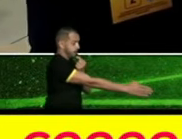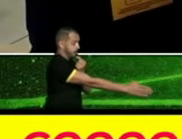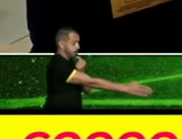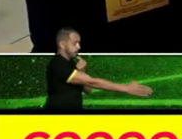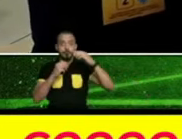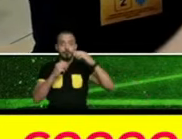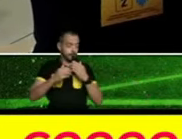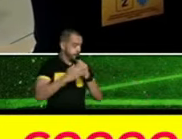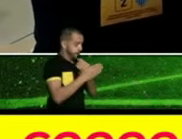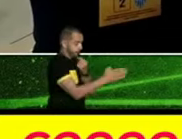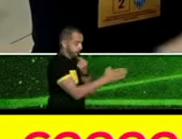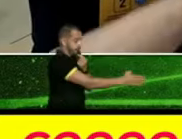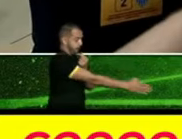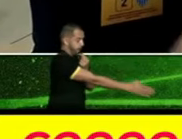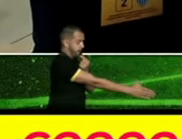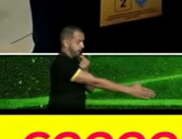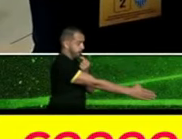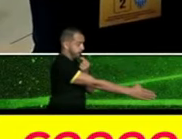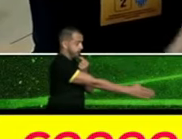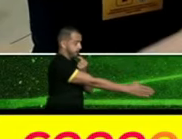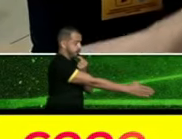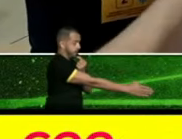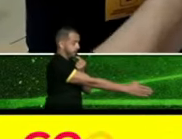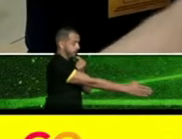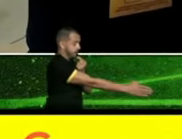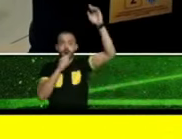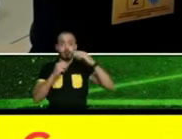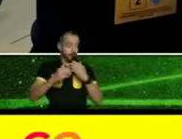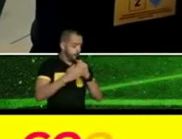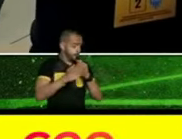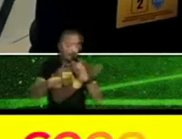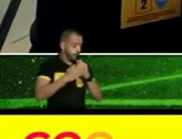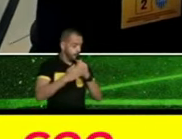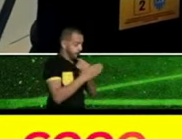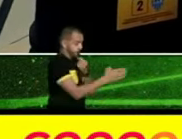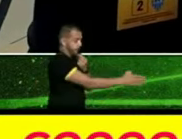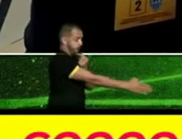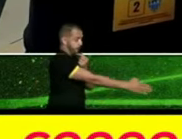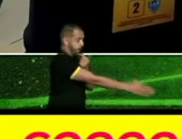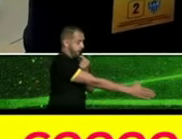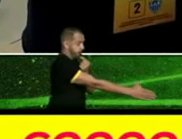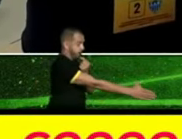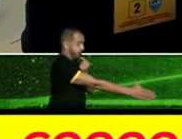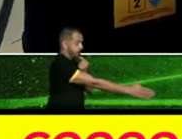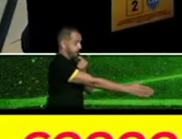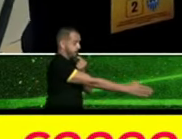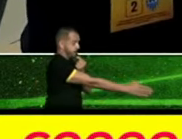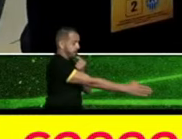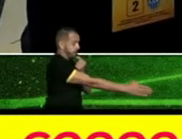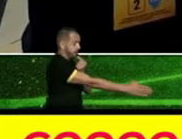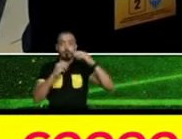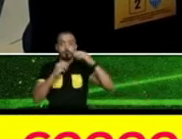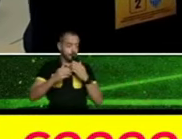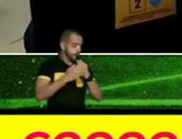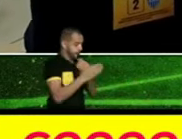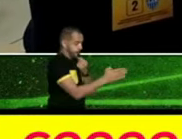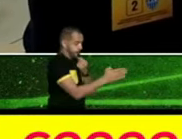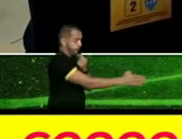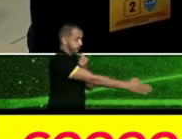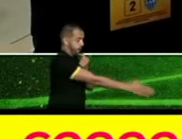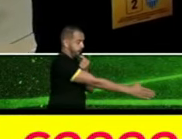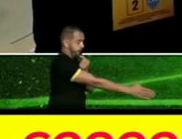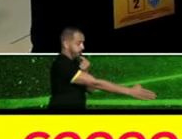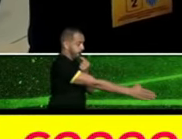Galo Bruno fux ele fux com a defesa do Cruzeiro recebeu na ponta